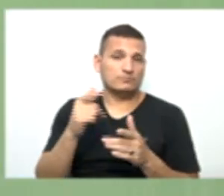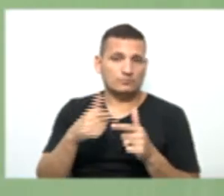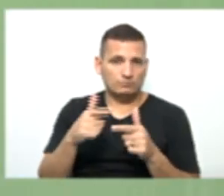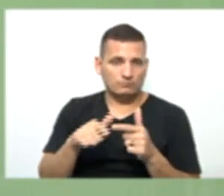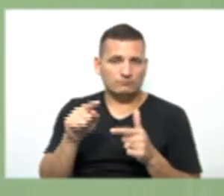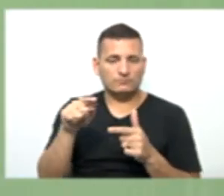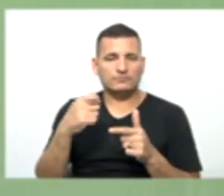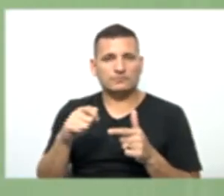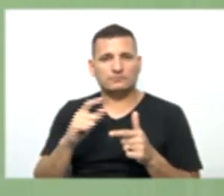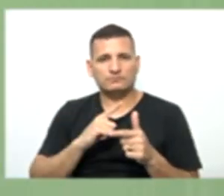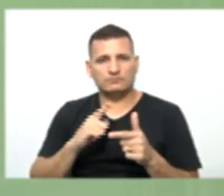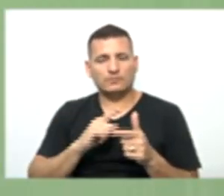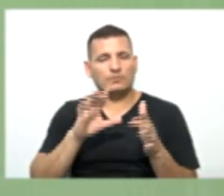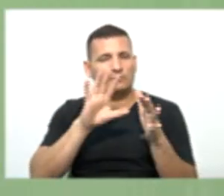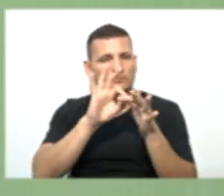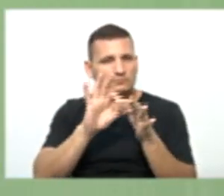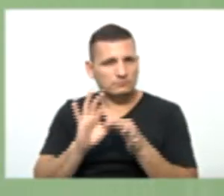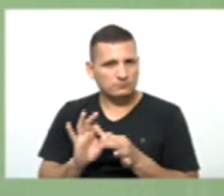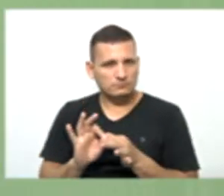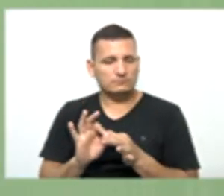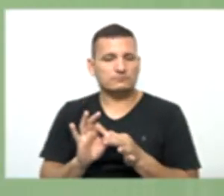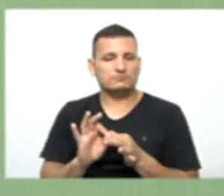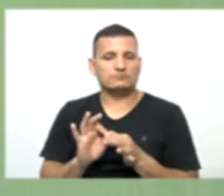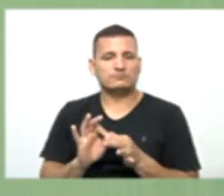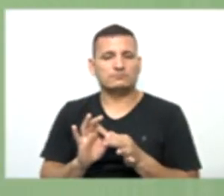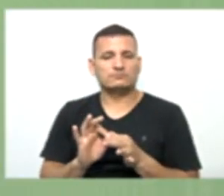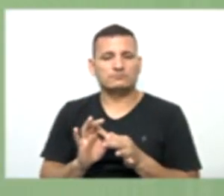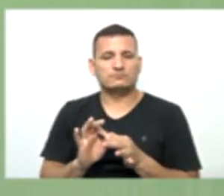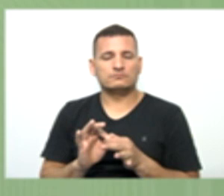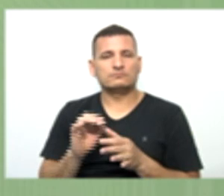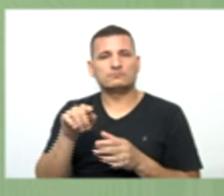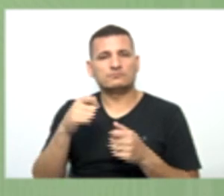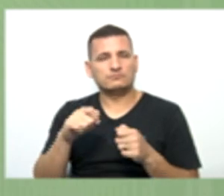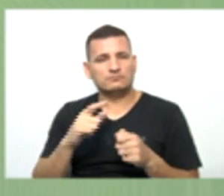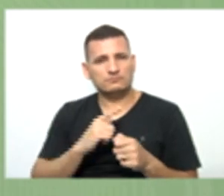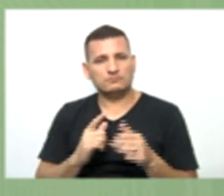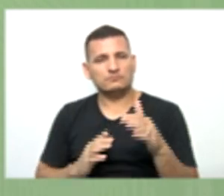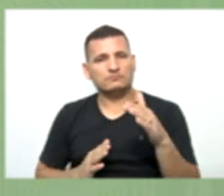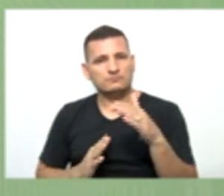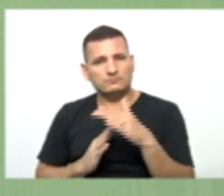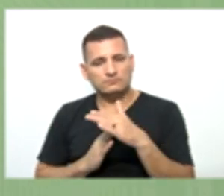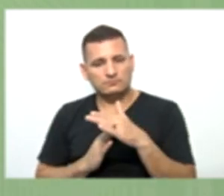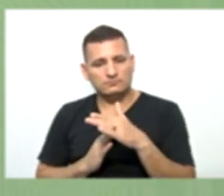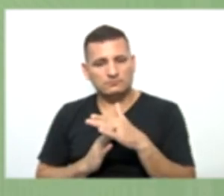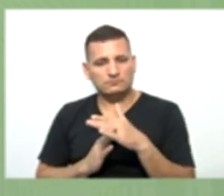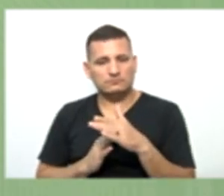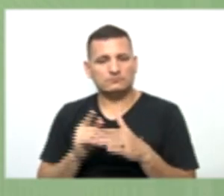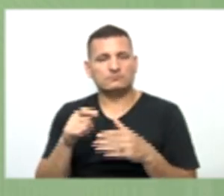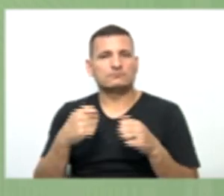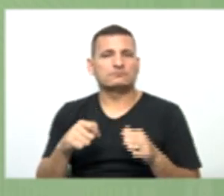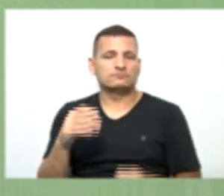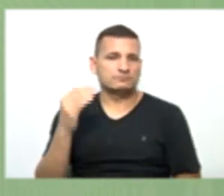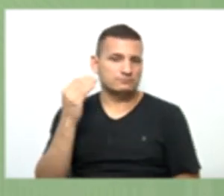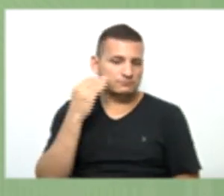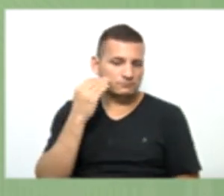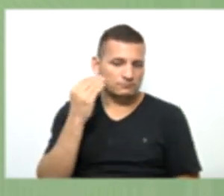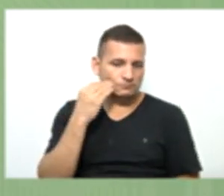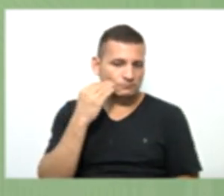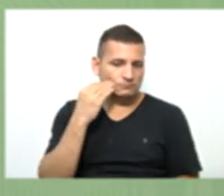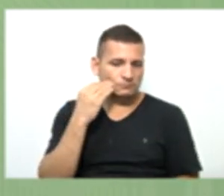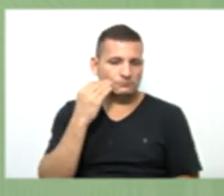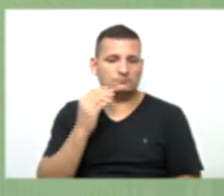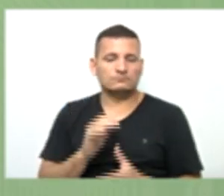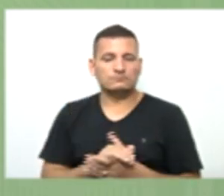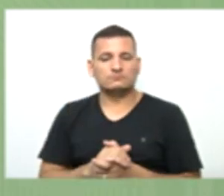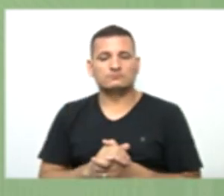estar contextualizado, ele precisa estar delimitado, ele precisa ser verificável,